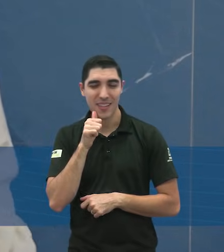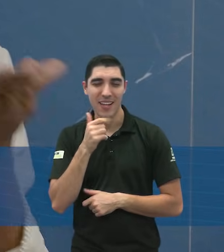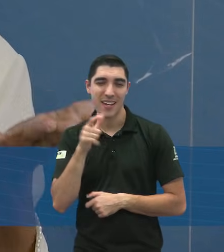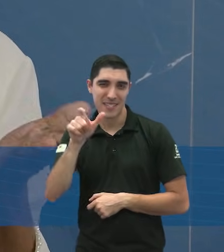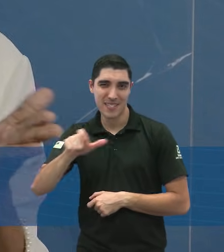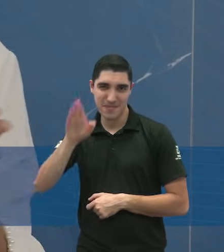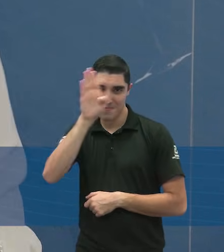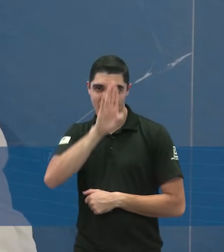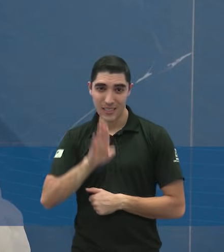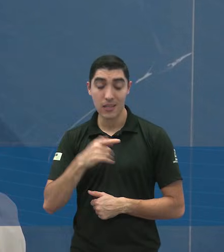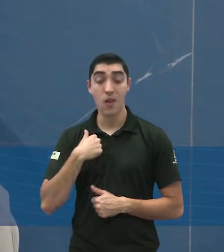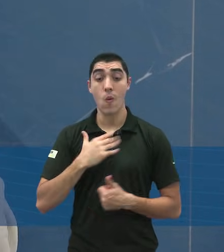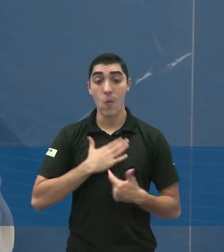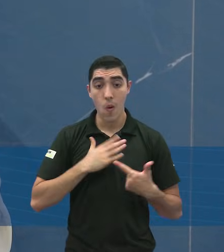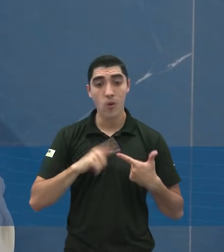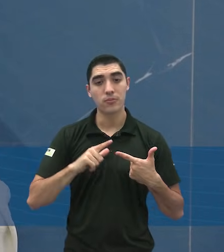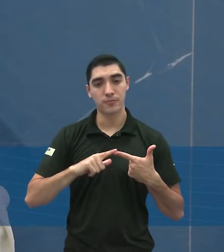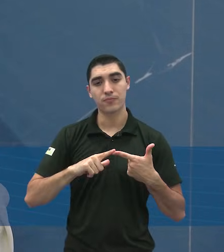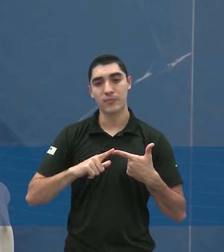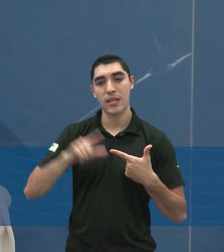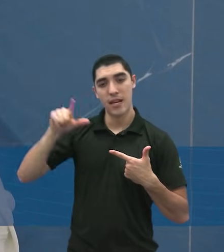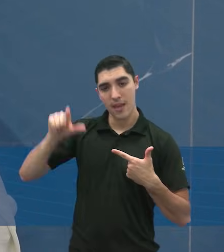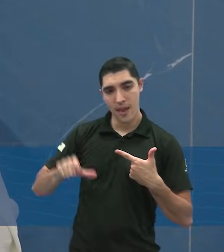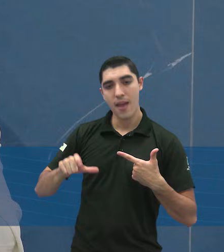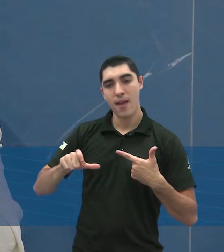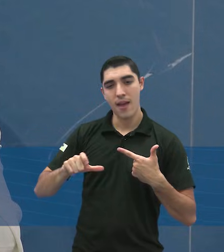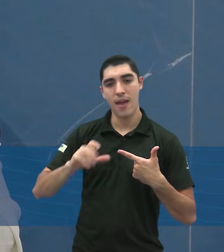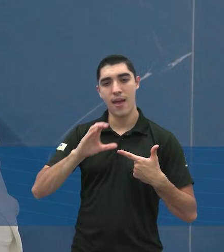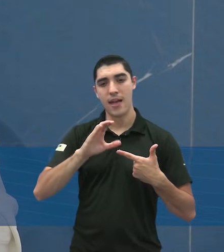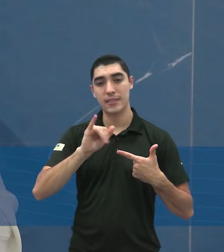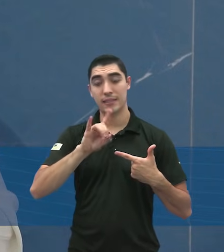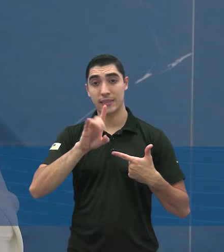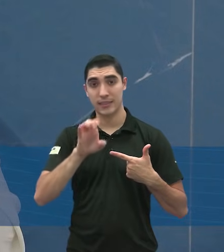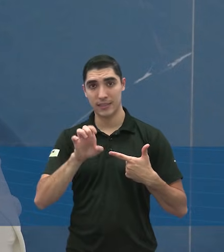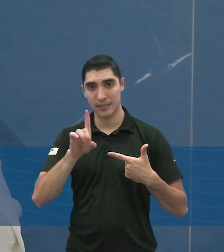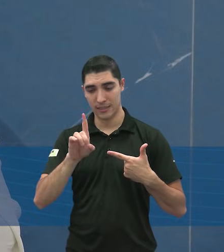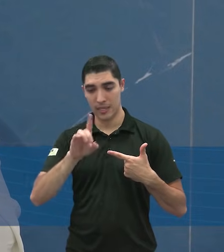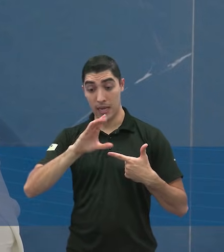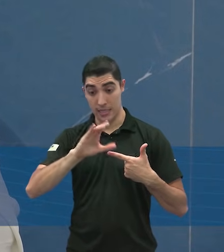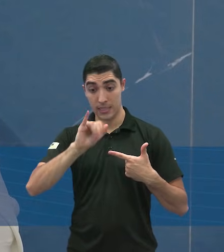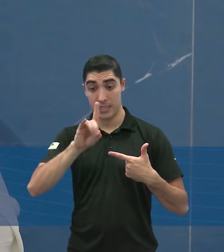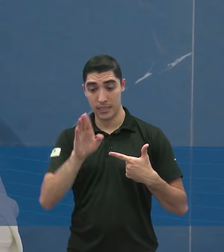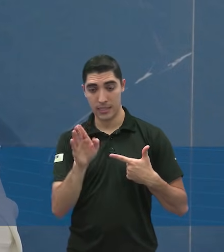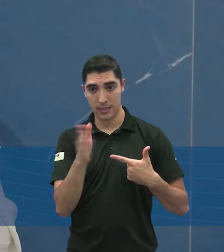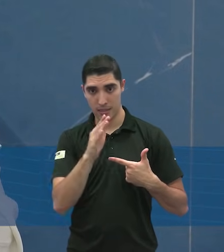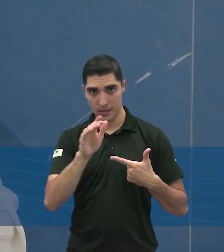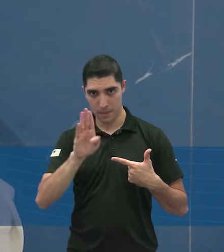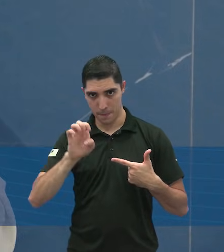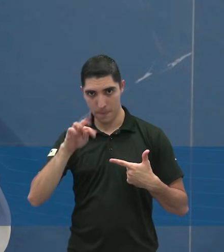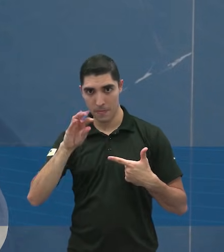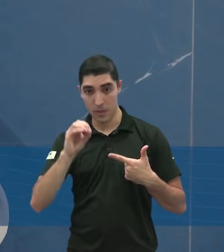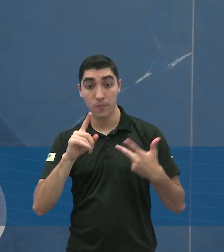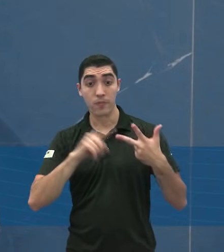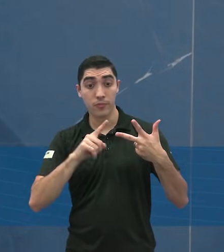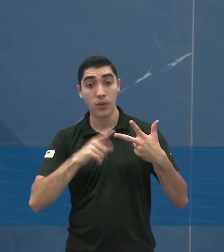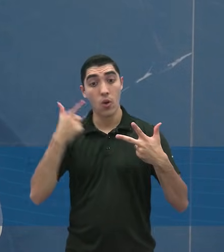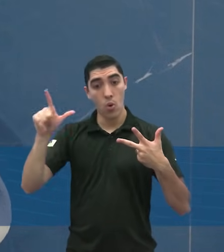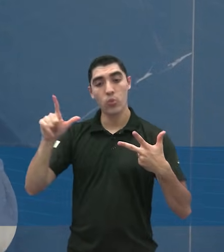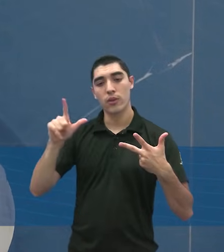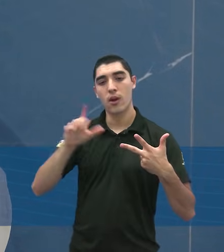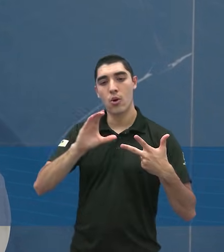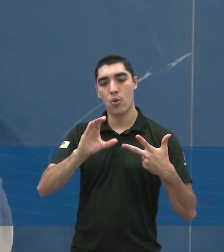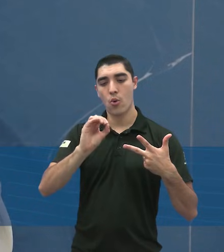gente vai citar as mulheres. Eu gosto muito de Cida Bento, Conceição Evaristo. A Conceição Evaristo, ela